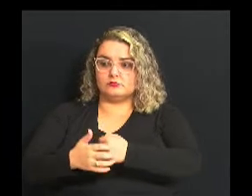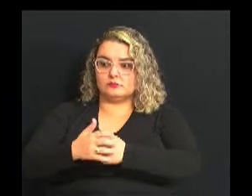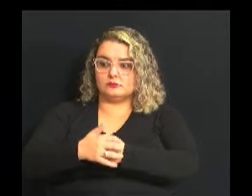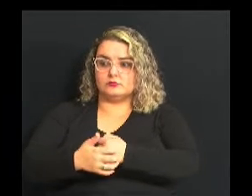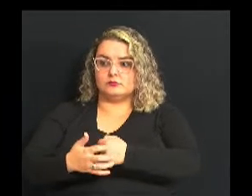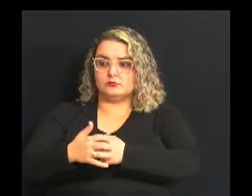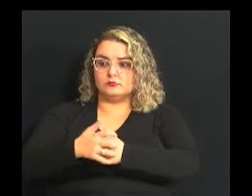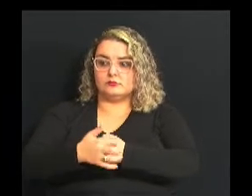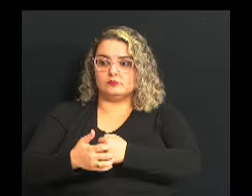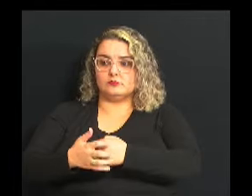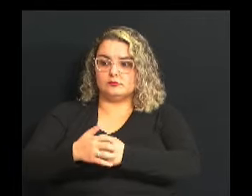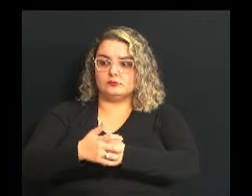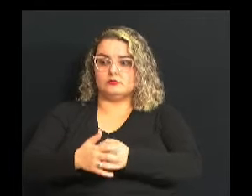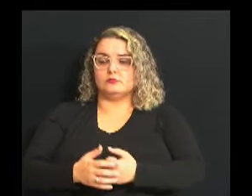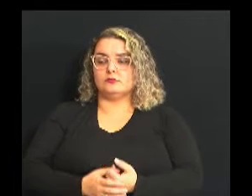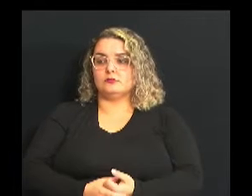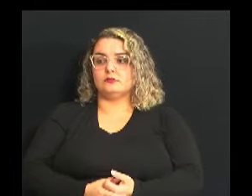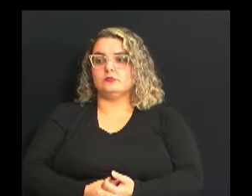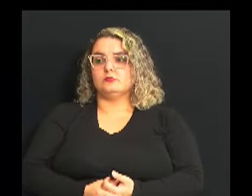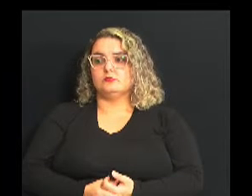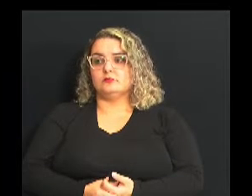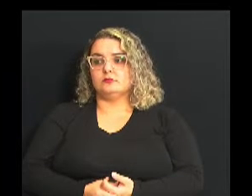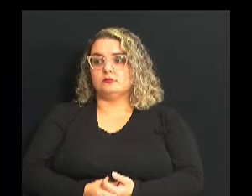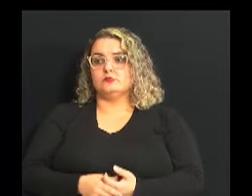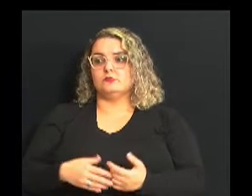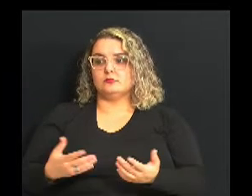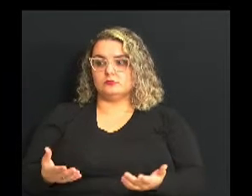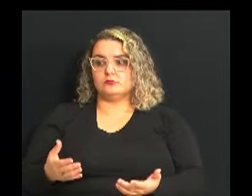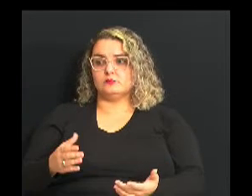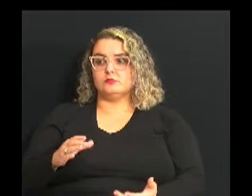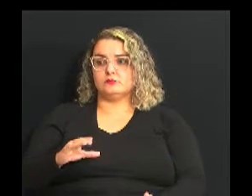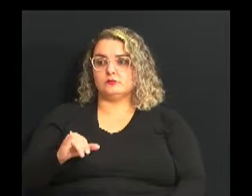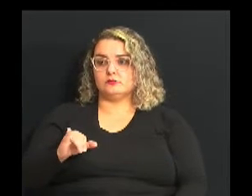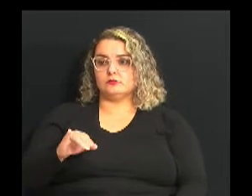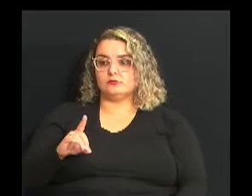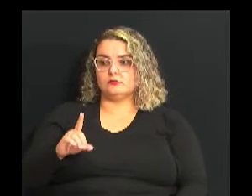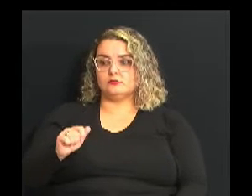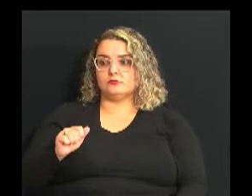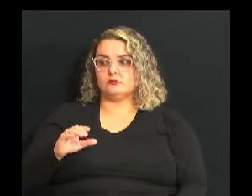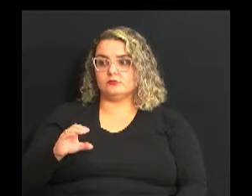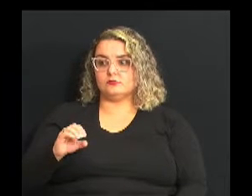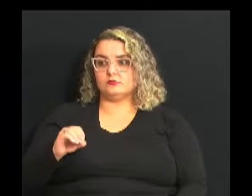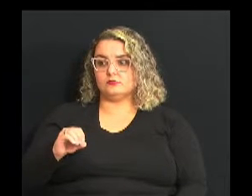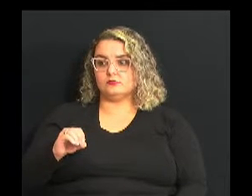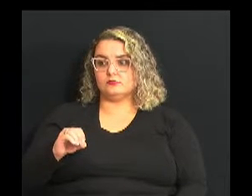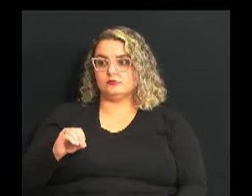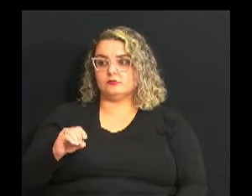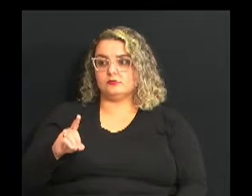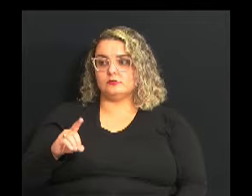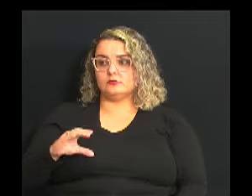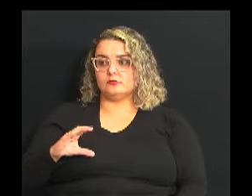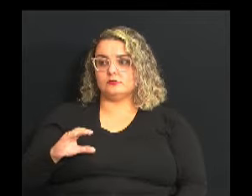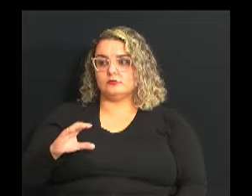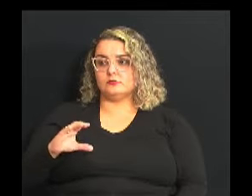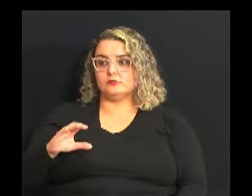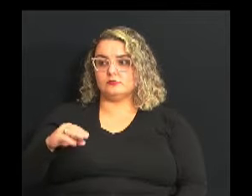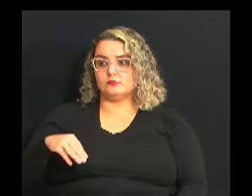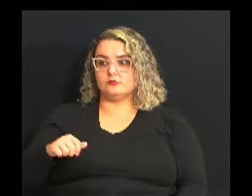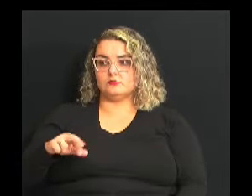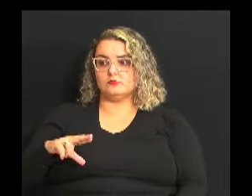Bem, agora falando do Sigadoc, como ele é nosso core, né, já passo para o Marcelo falar um pouco do RH